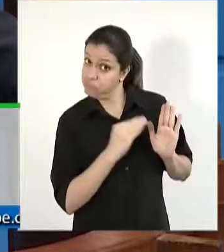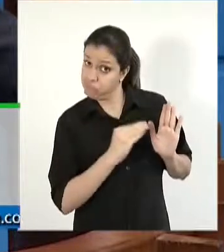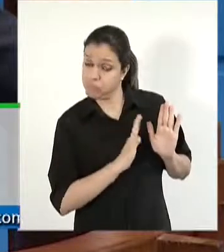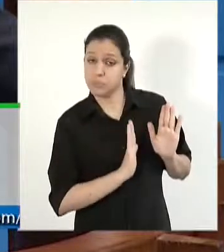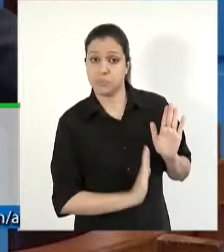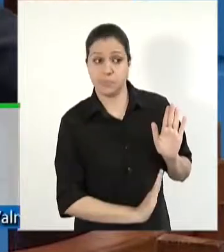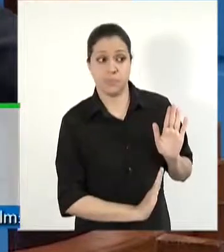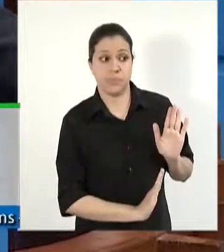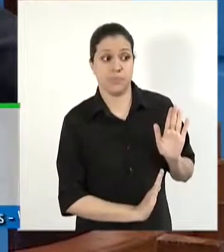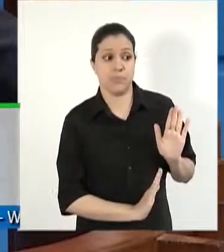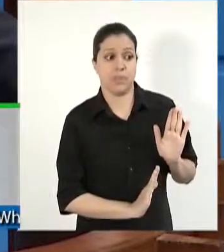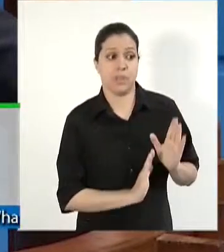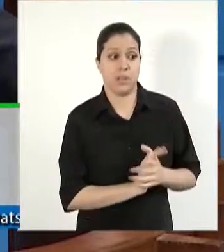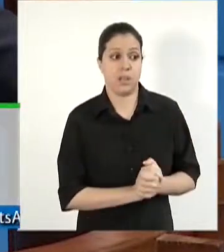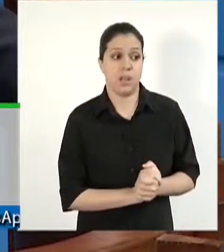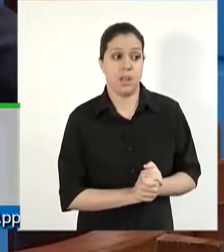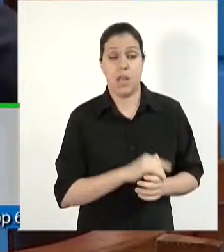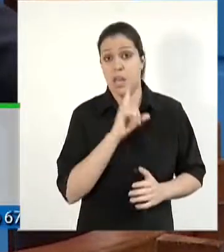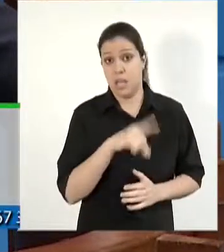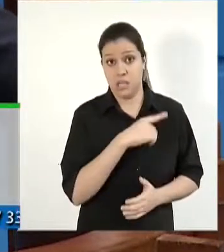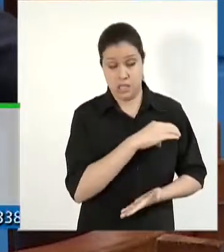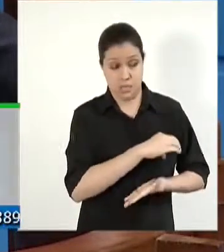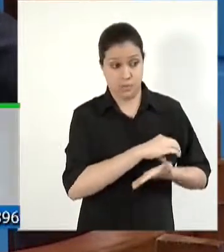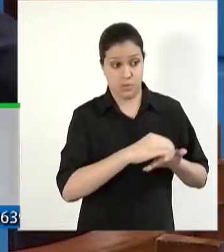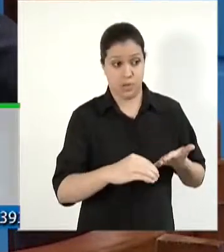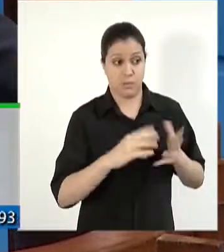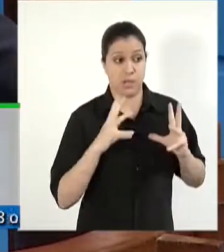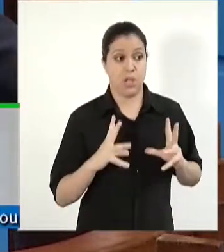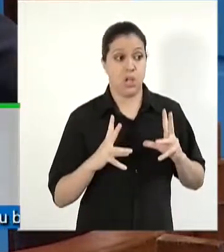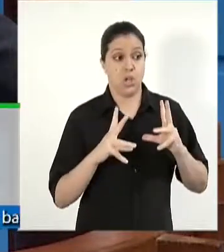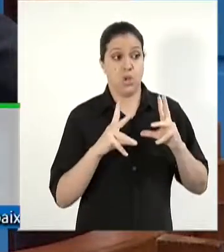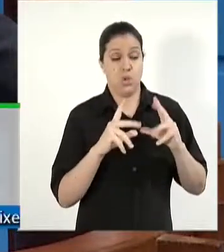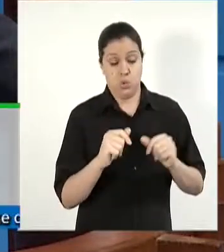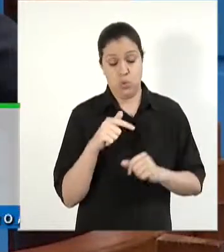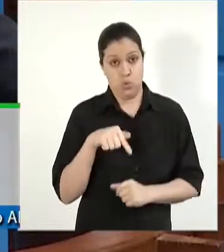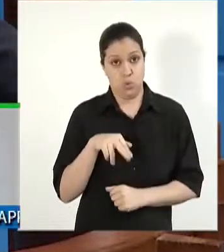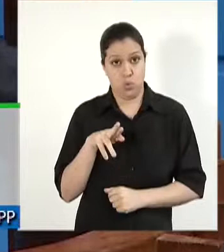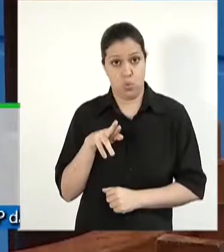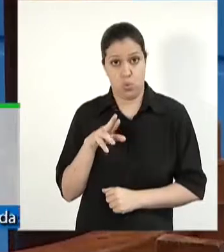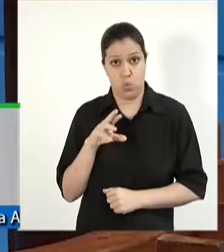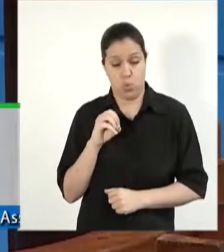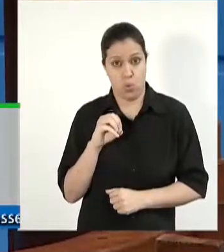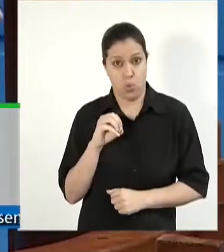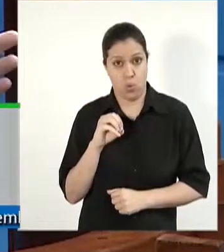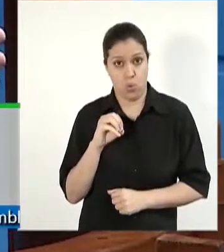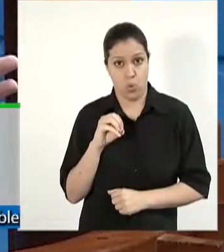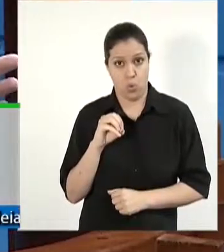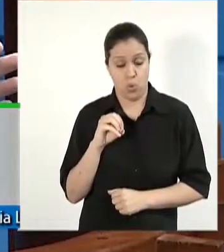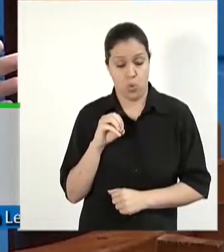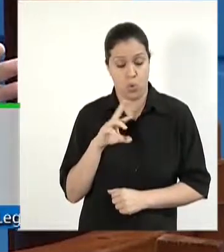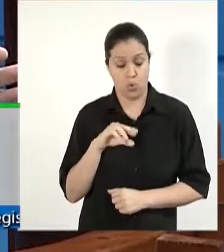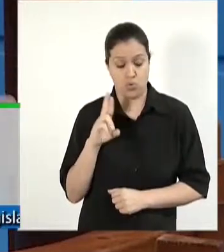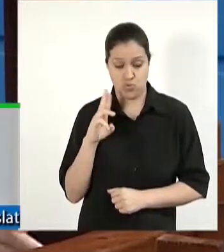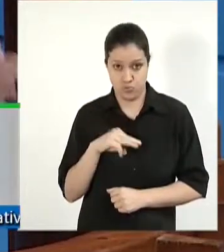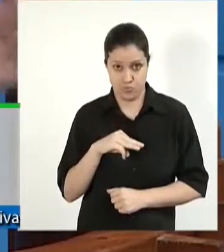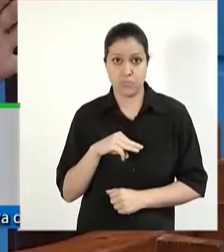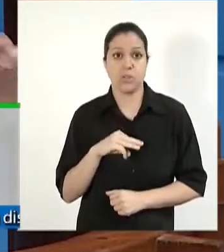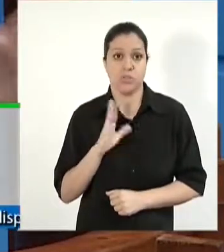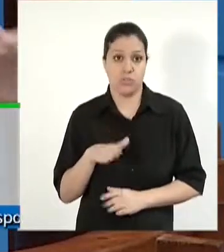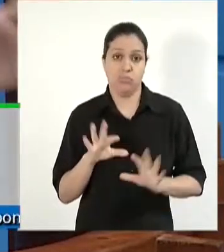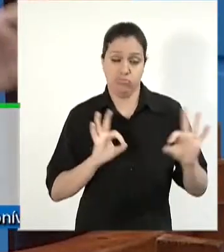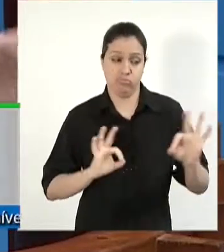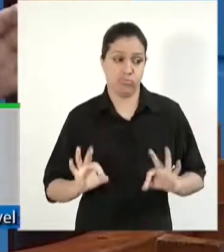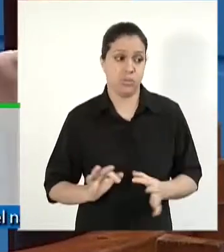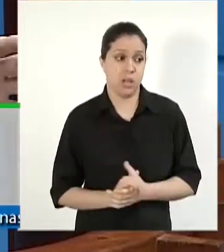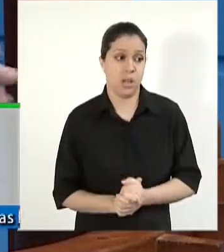e eliminamos o capítulo que trata de todos os quóruns estabelecidos e vamos ali nos vincular àquilo